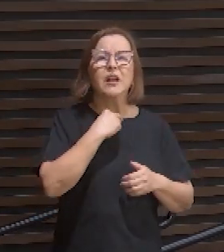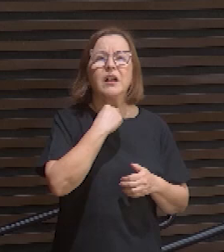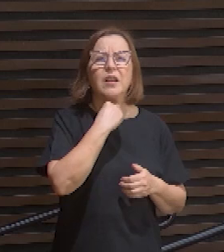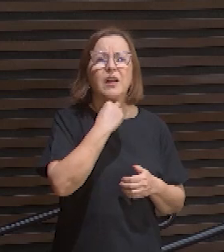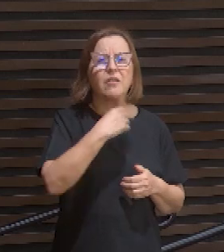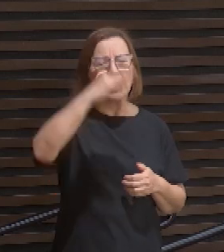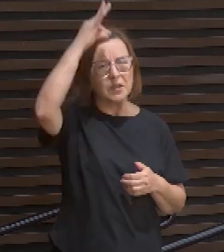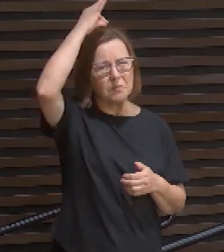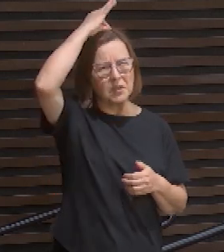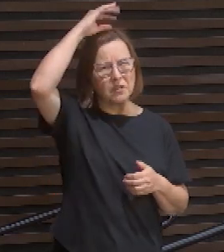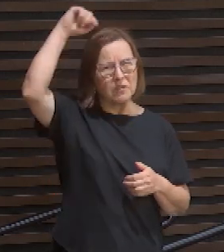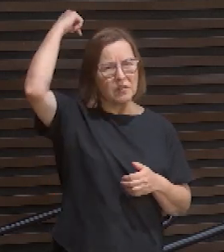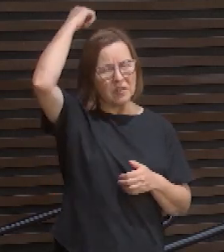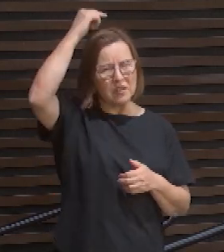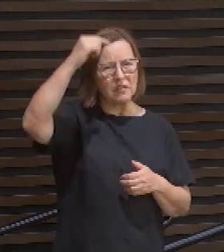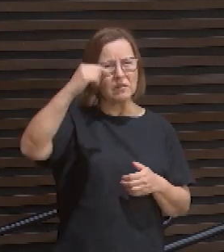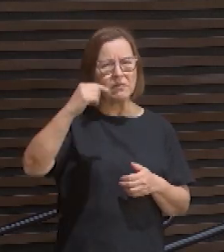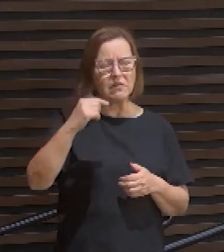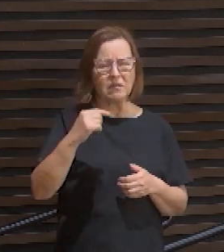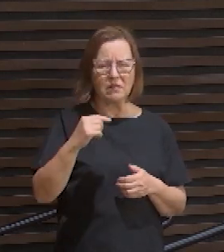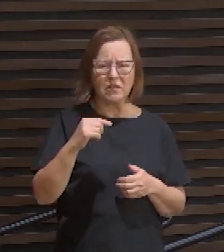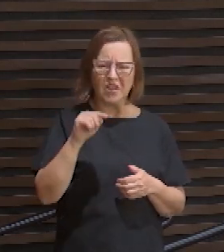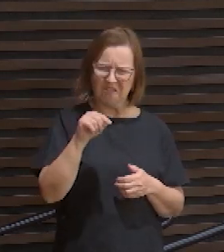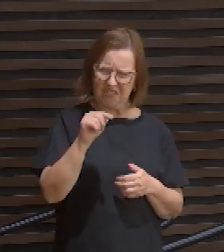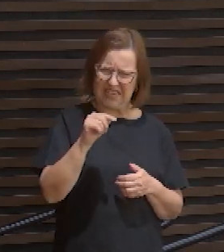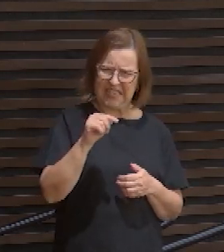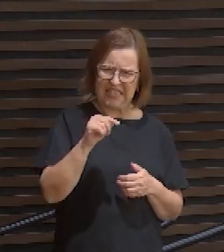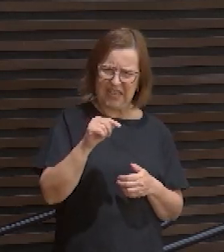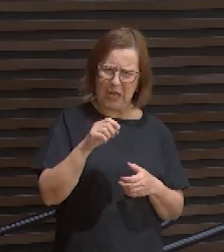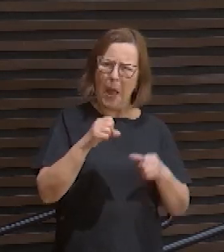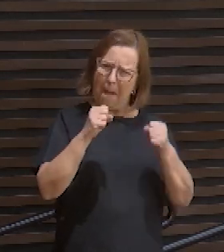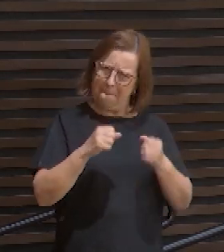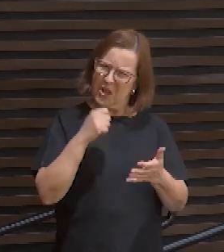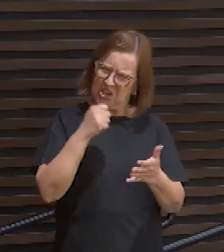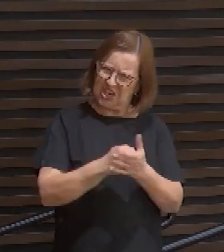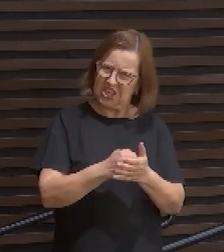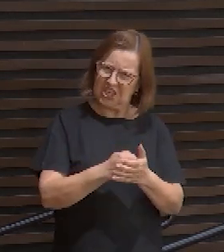garantir que ela vai viajar e vai voltar no mesmo dia?